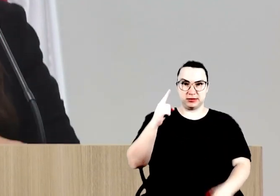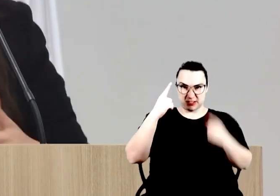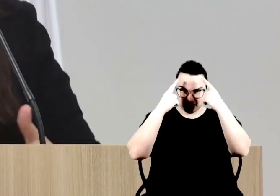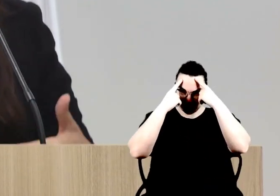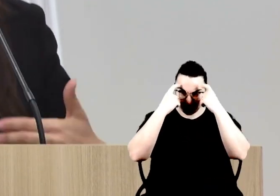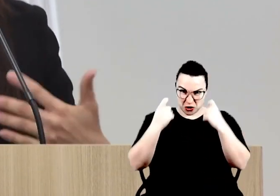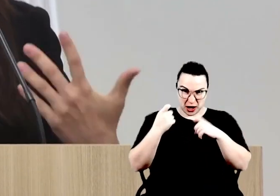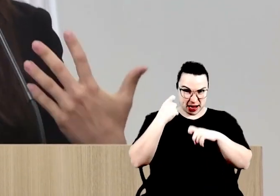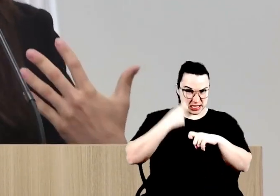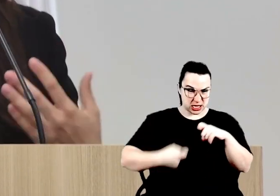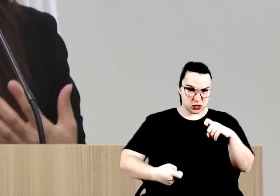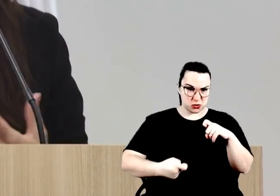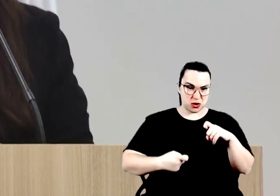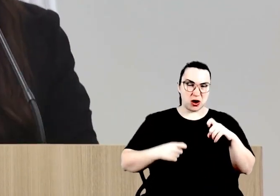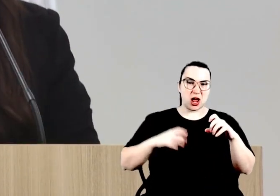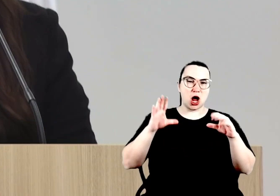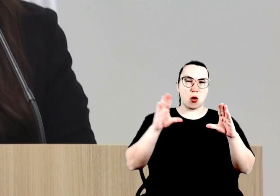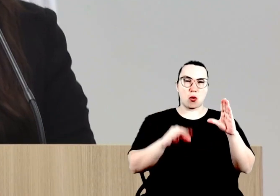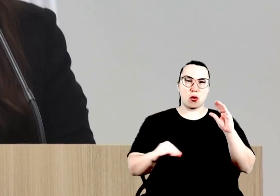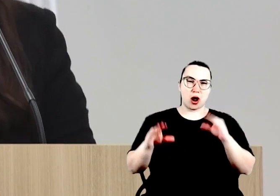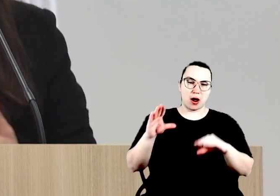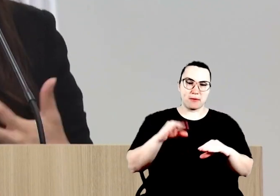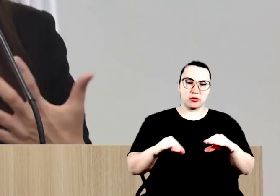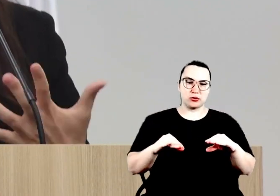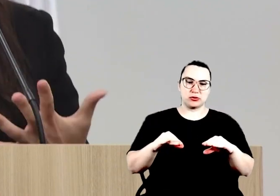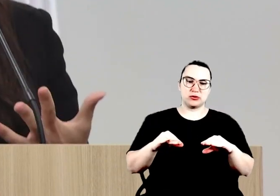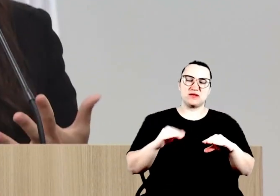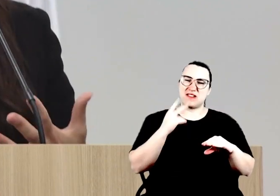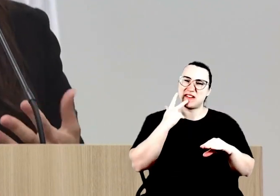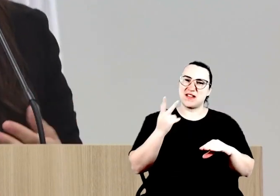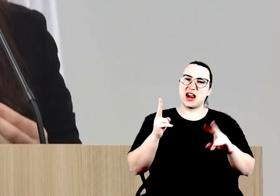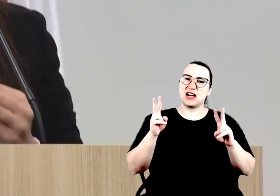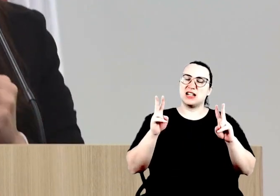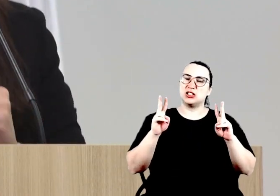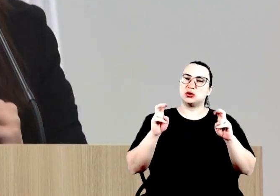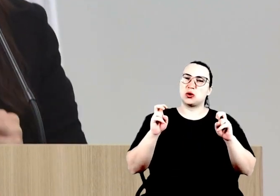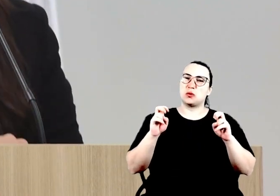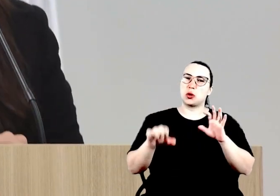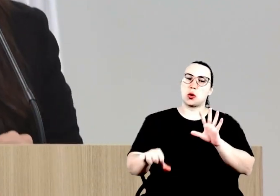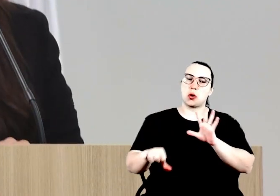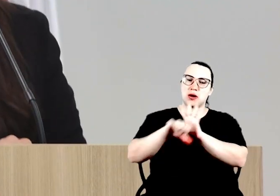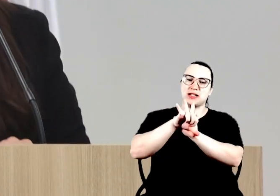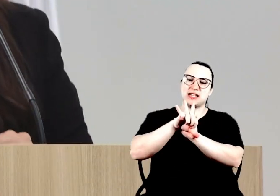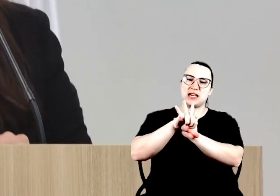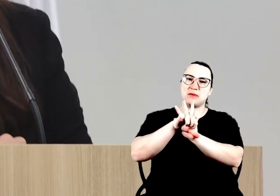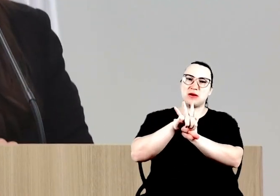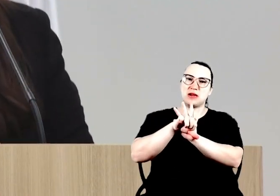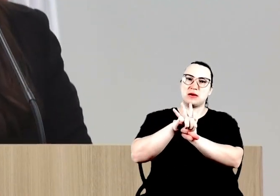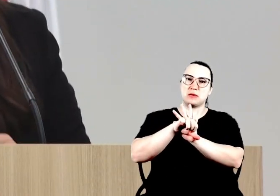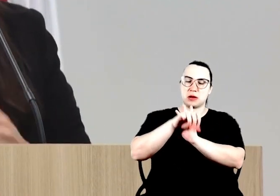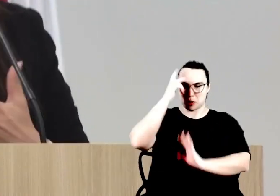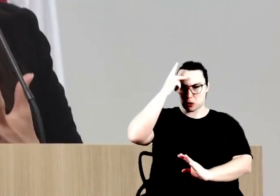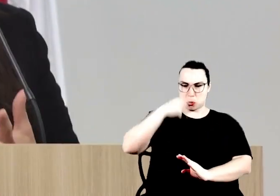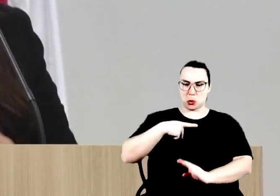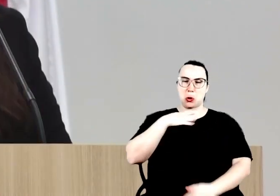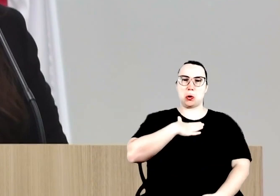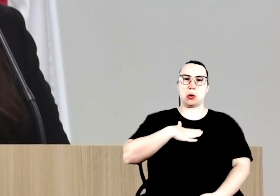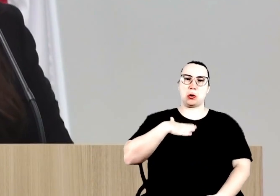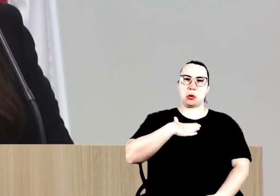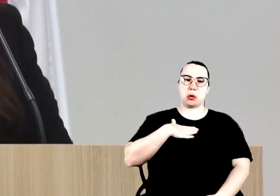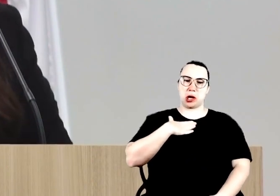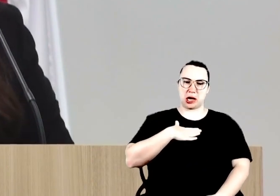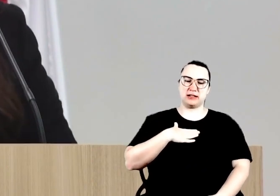sexual, o abuso ele vai falar daquele crime que é para satisfação pessoal. E a